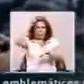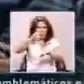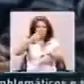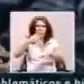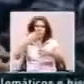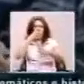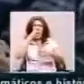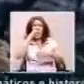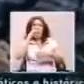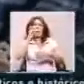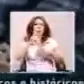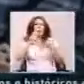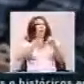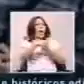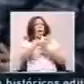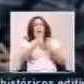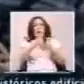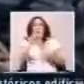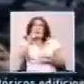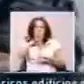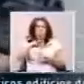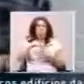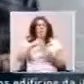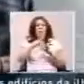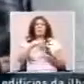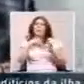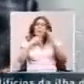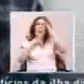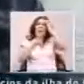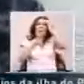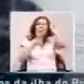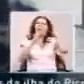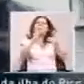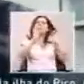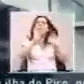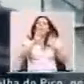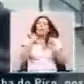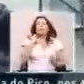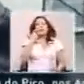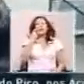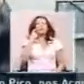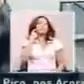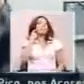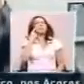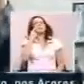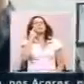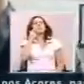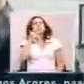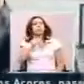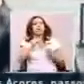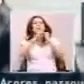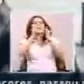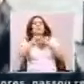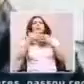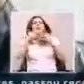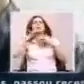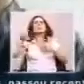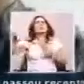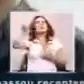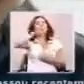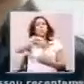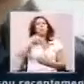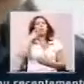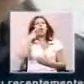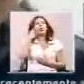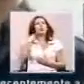de algumas atitudes um pouco mais humilhantes. Exato. A experiência internacional, por exemplo, demonstra-nos o